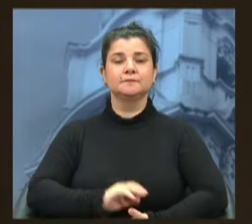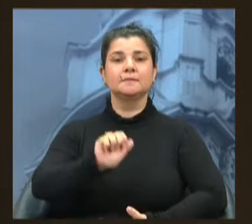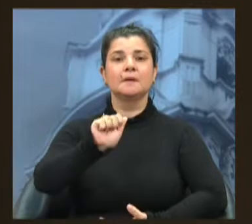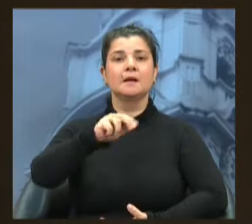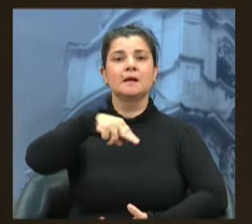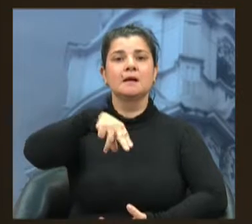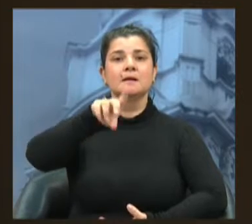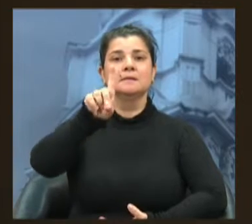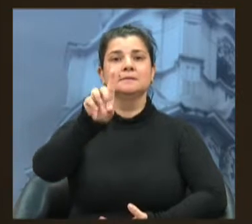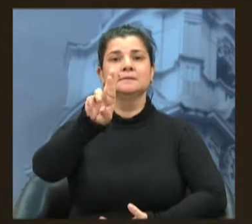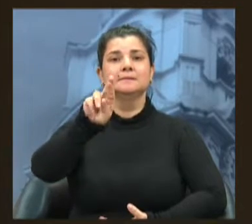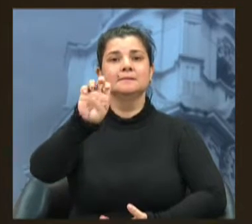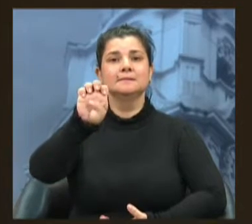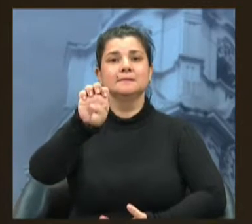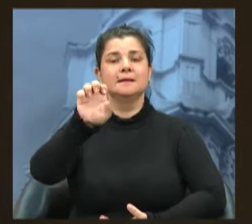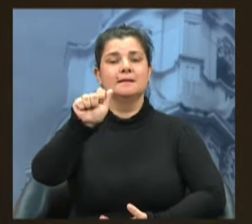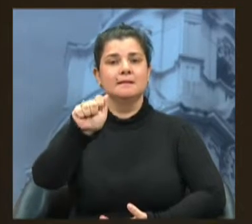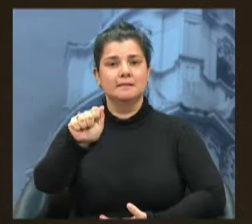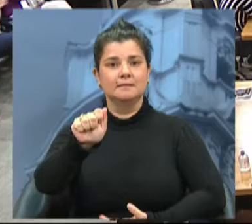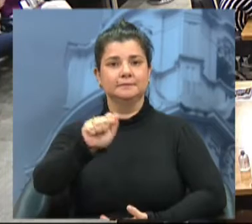Andréa Godoy de Ávila.